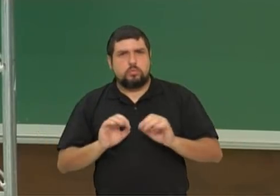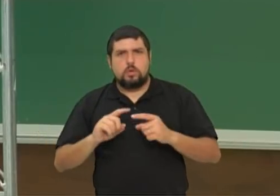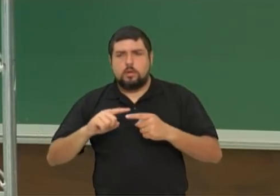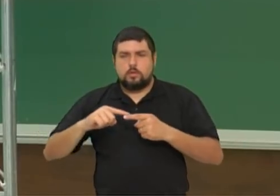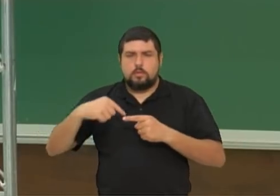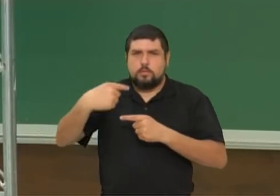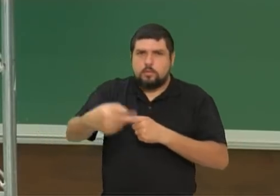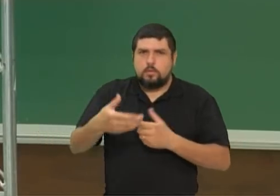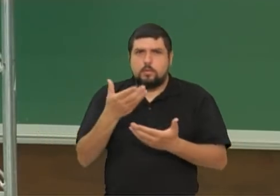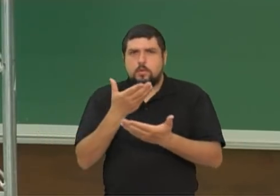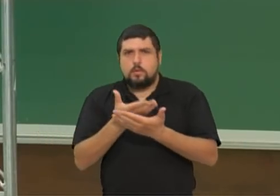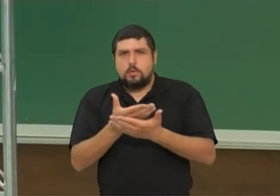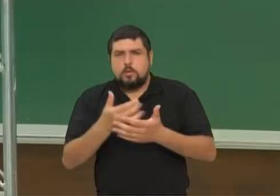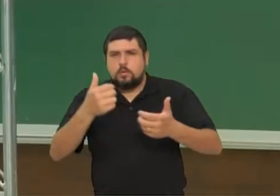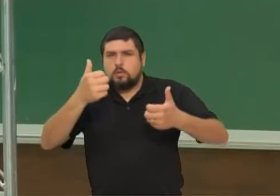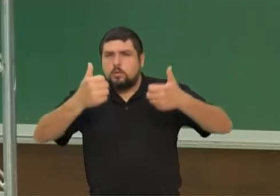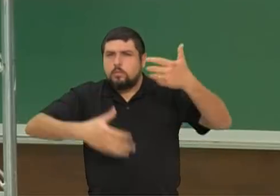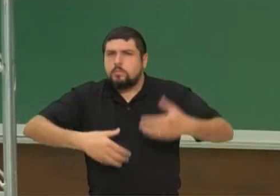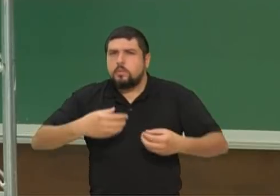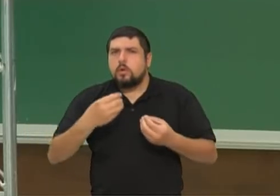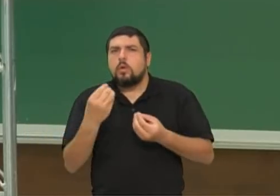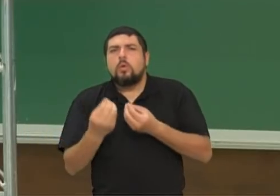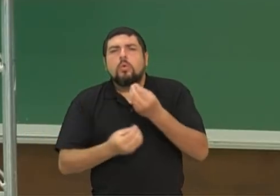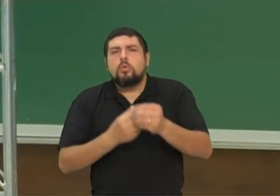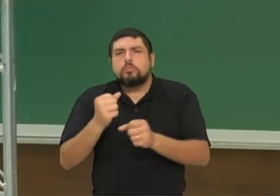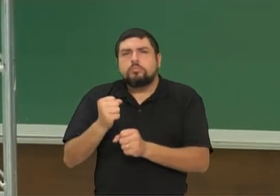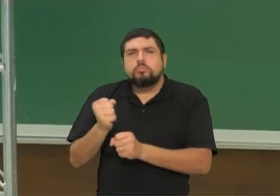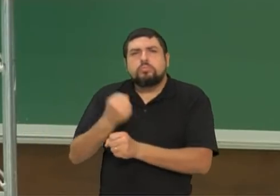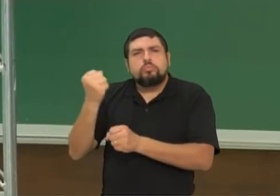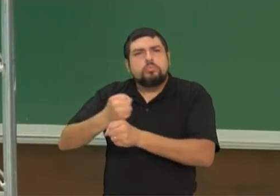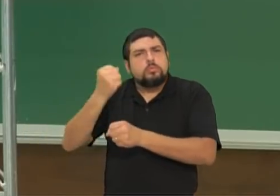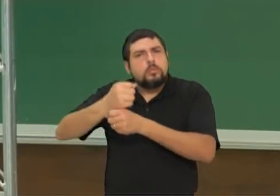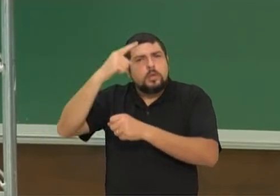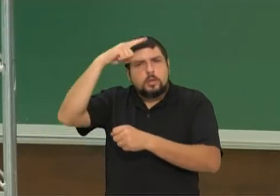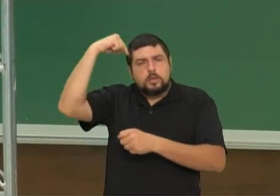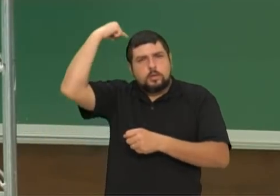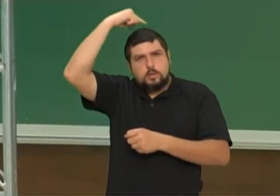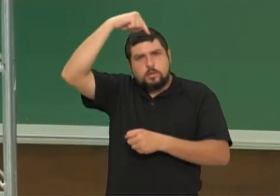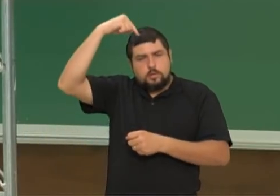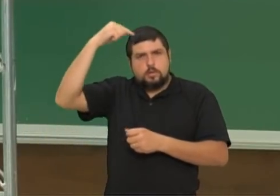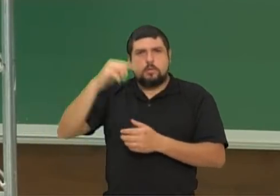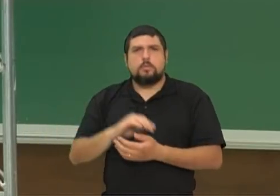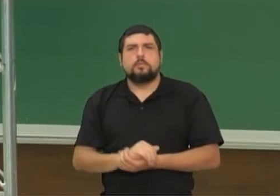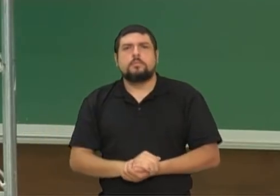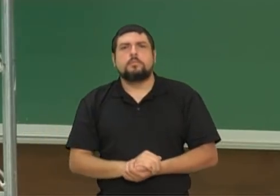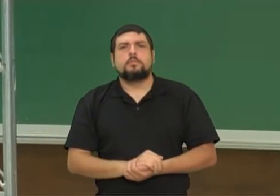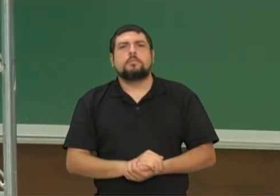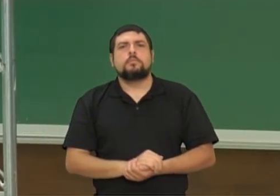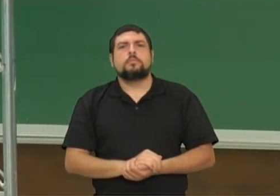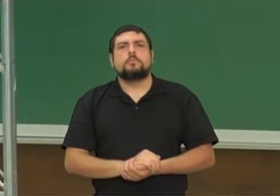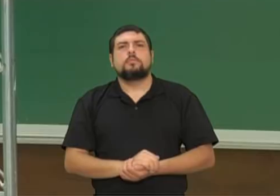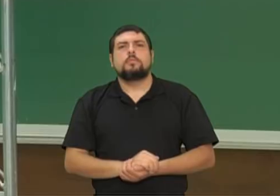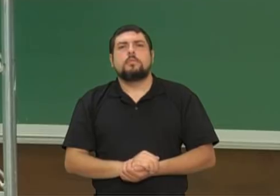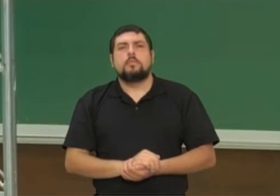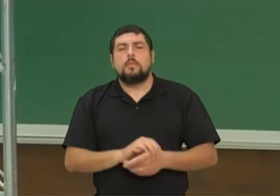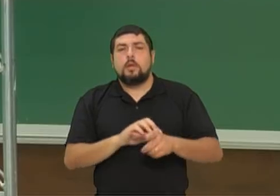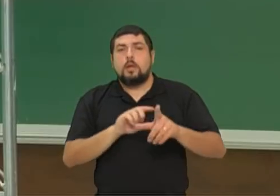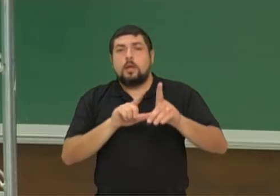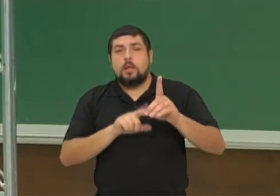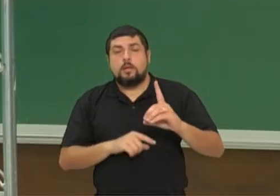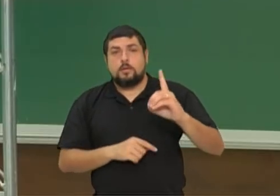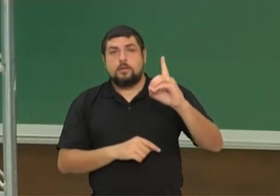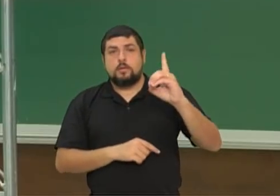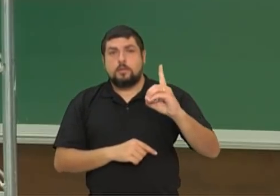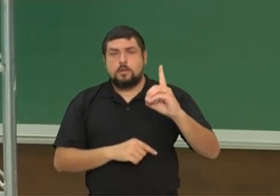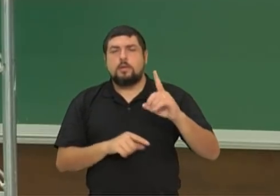sequência, quando formos falar de arquitetura sagrada dentro desse conteúdo Lugares Sagrados. A letra D também